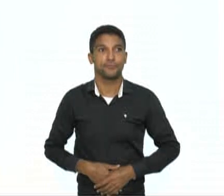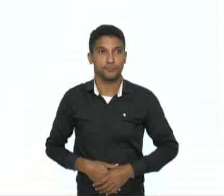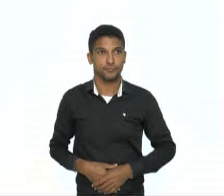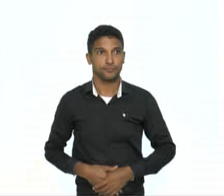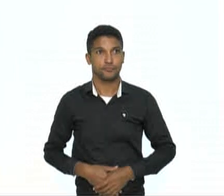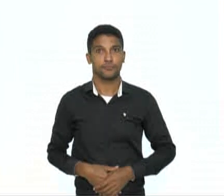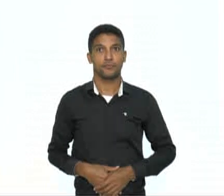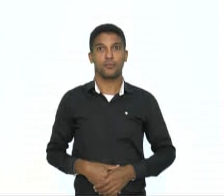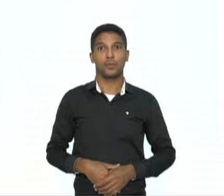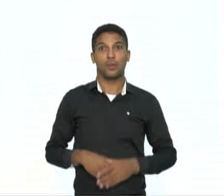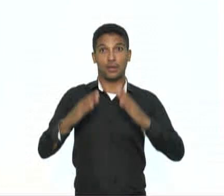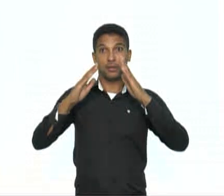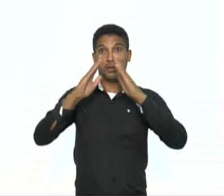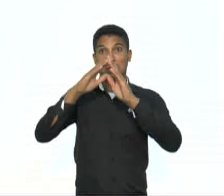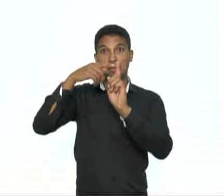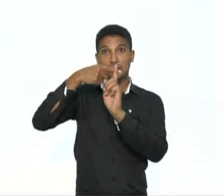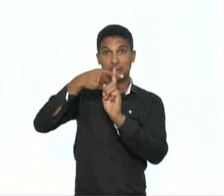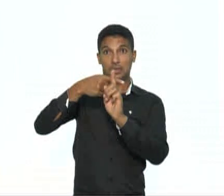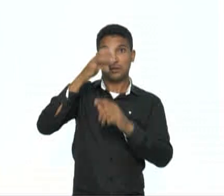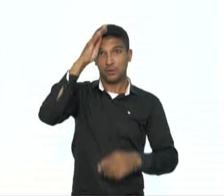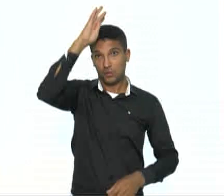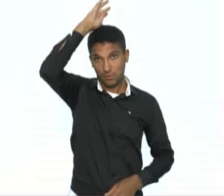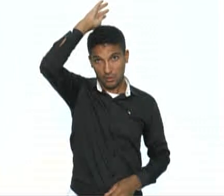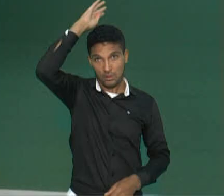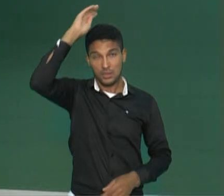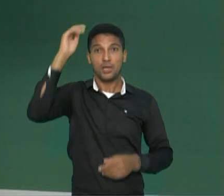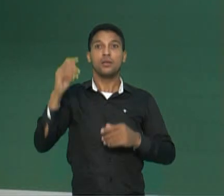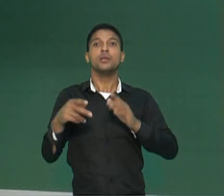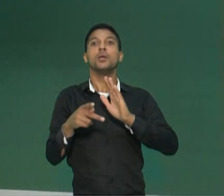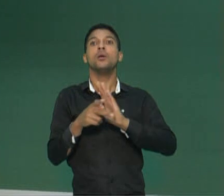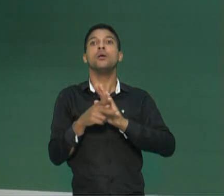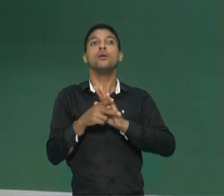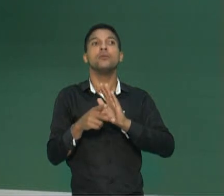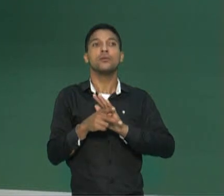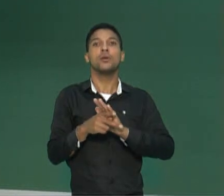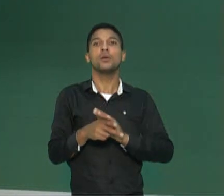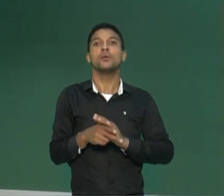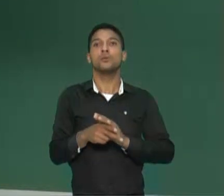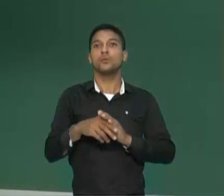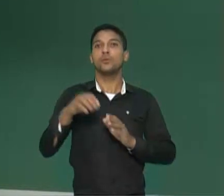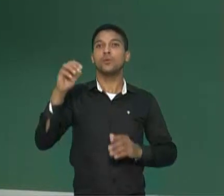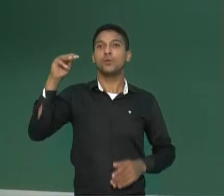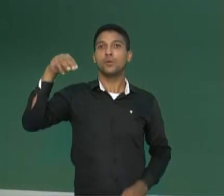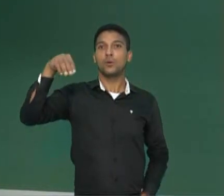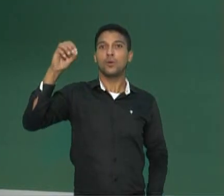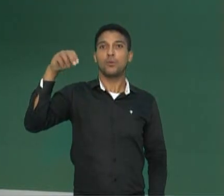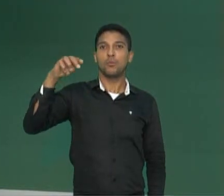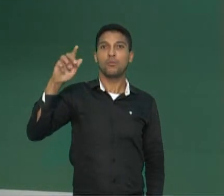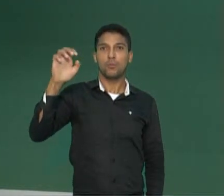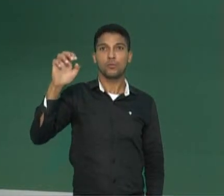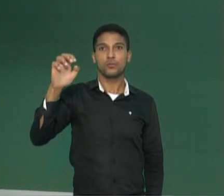latina. Horizontalidade e os contrafortes são as principais características. Contrafortes, aquelas colunas grossas para sustentar as paredes que eram